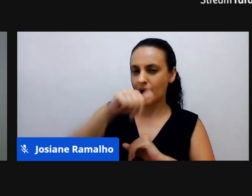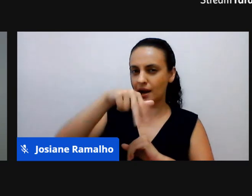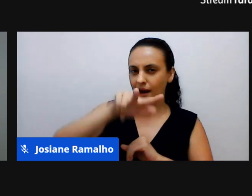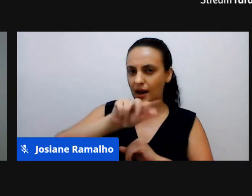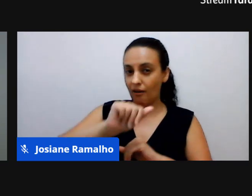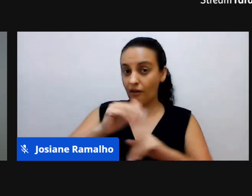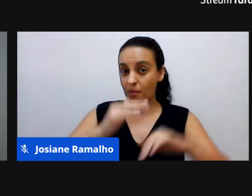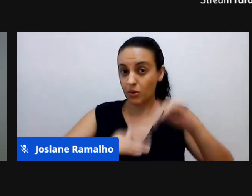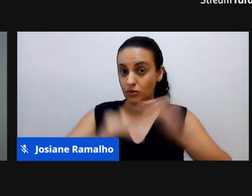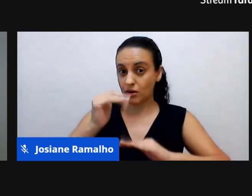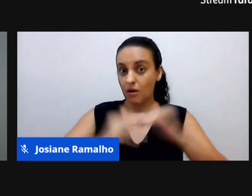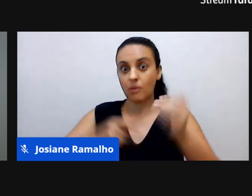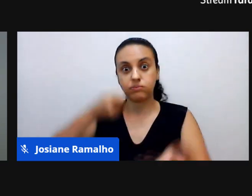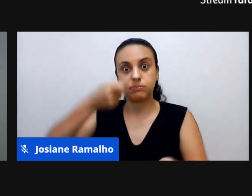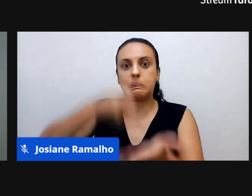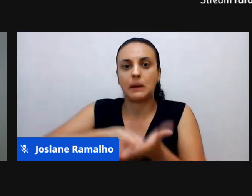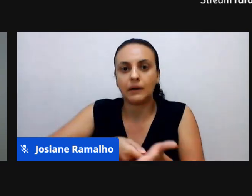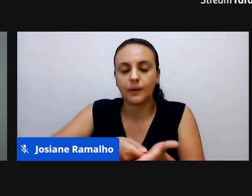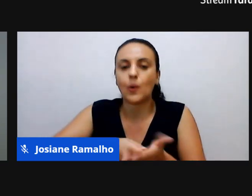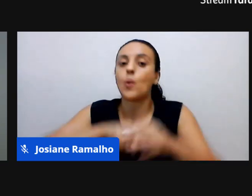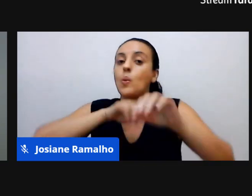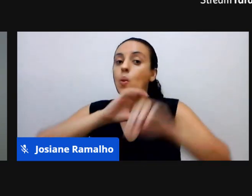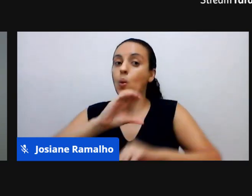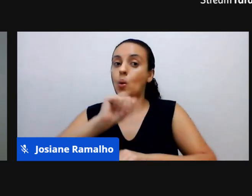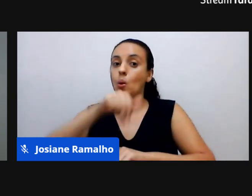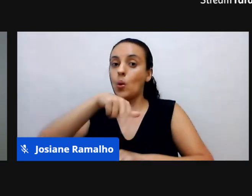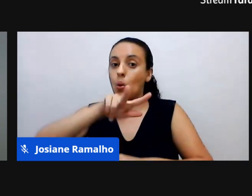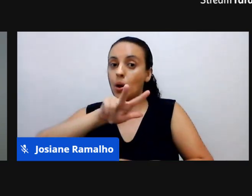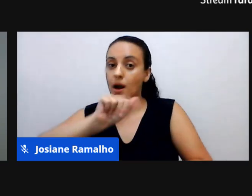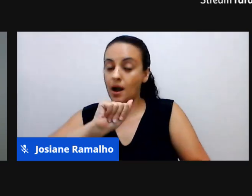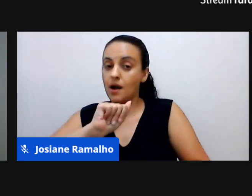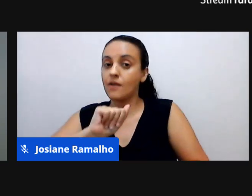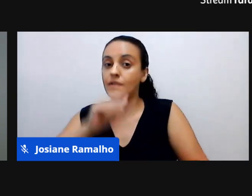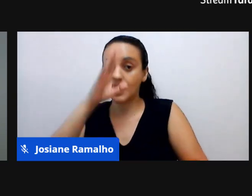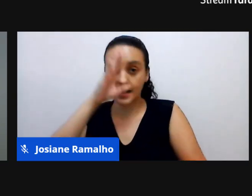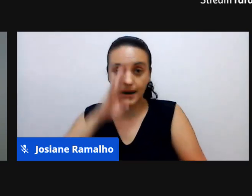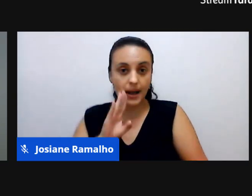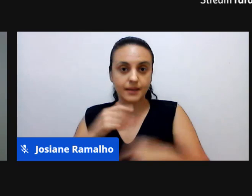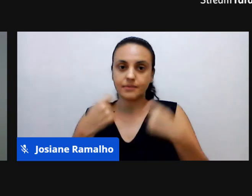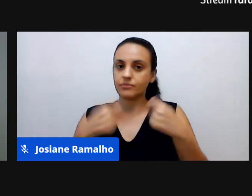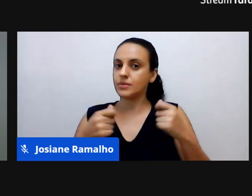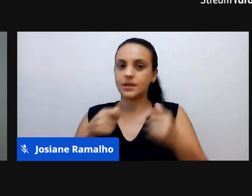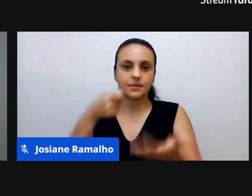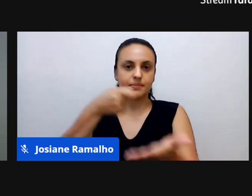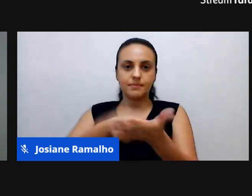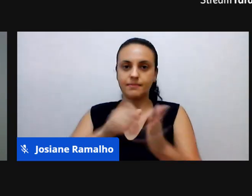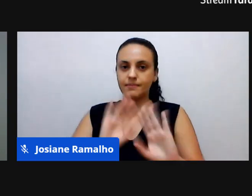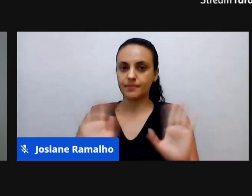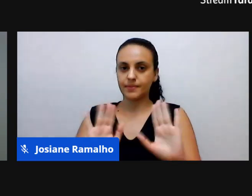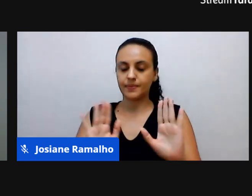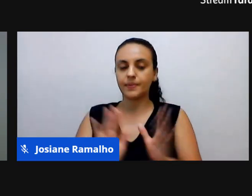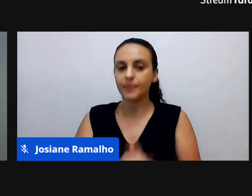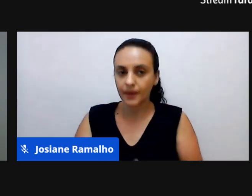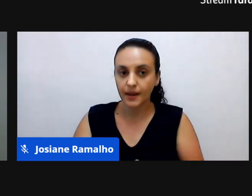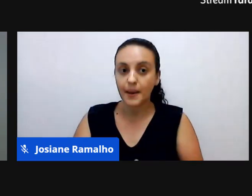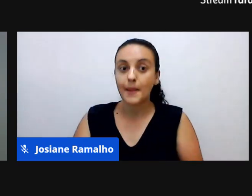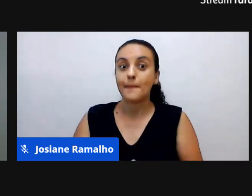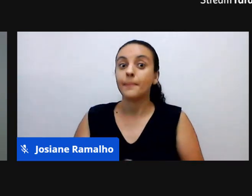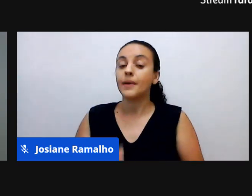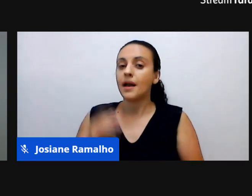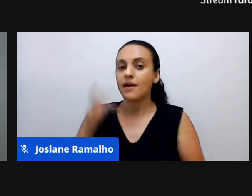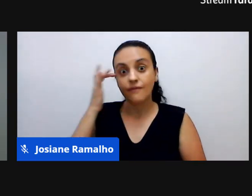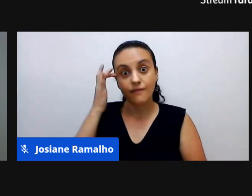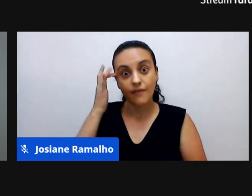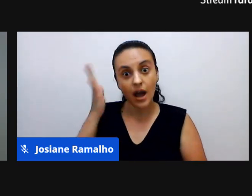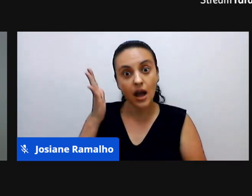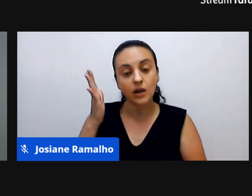conta, você pode buscar tutoriais na internet, é muito fácil. Você só precisa comprovar a sua ligação com uma instituição